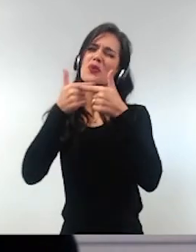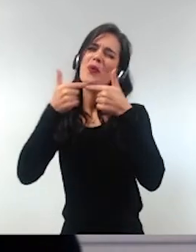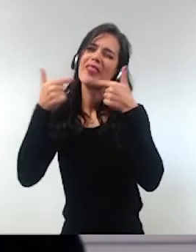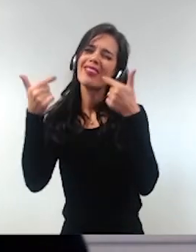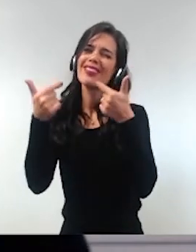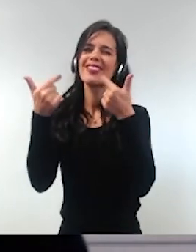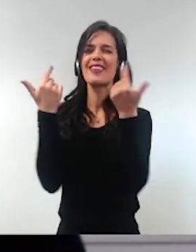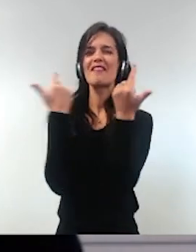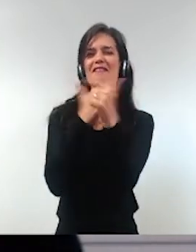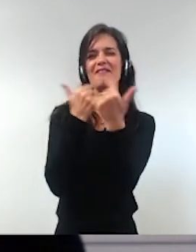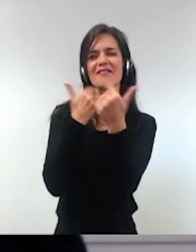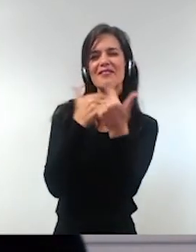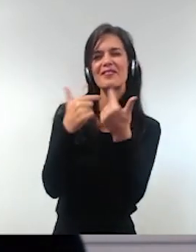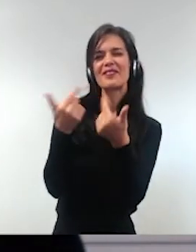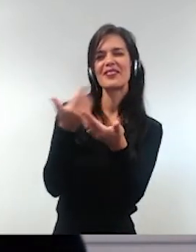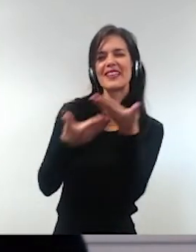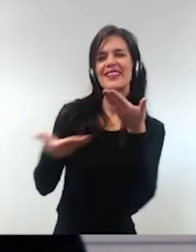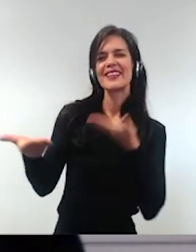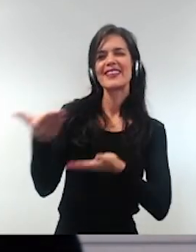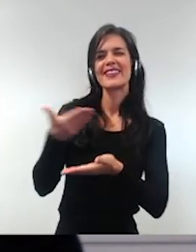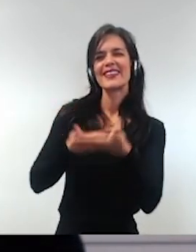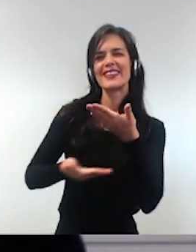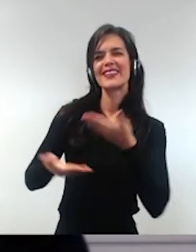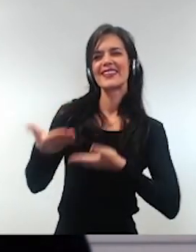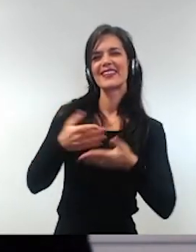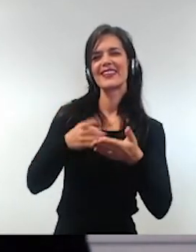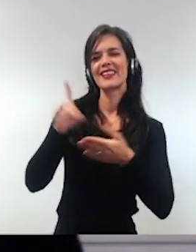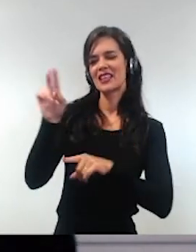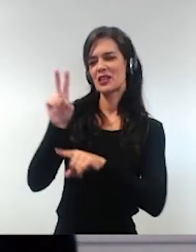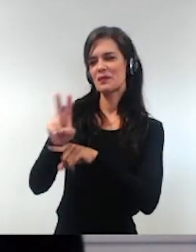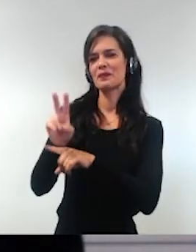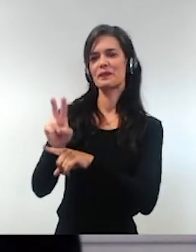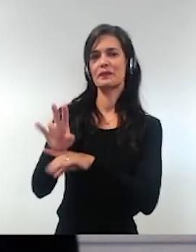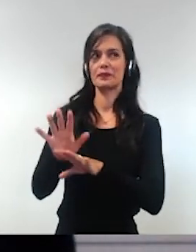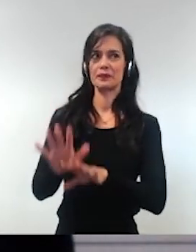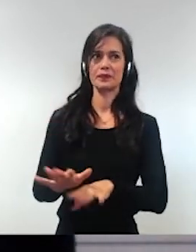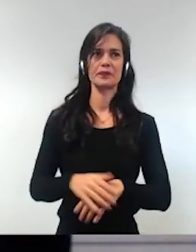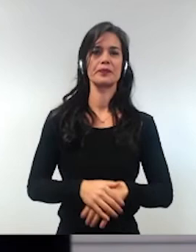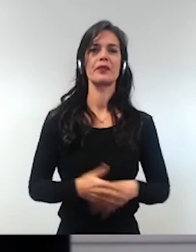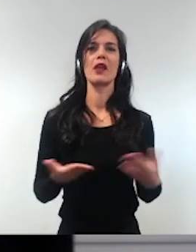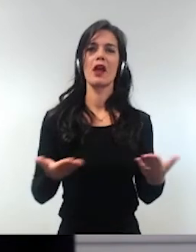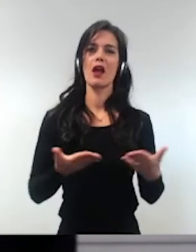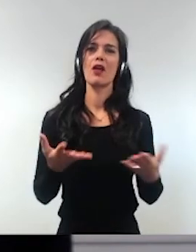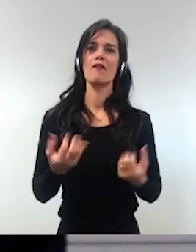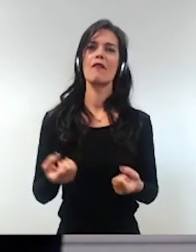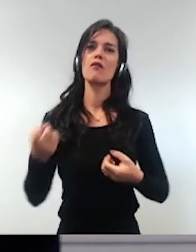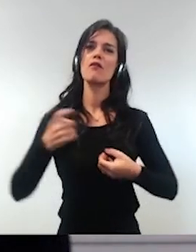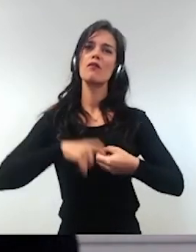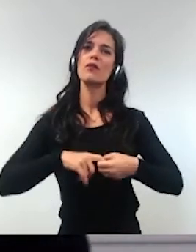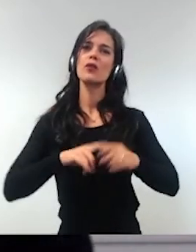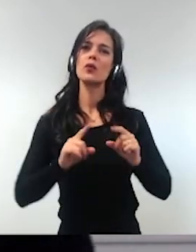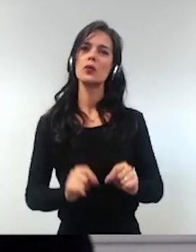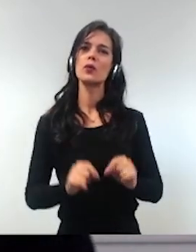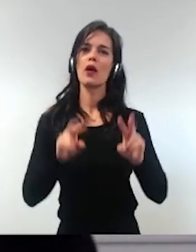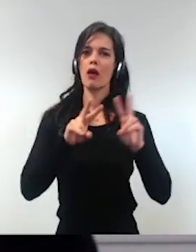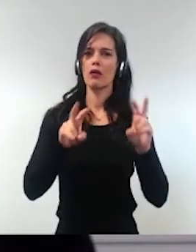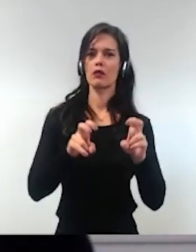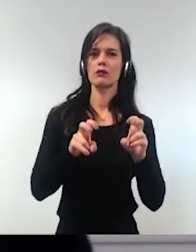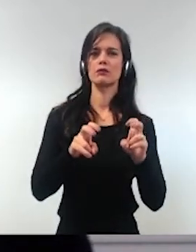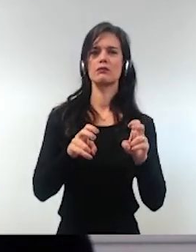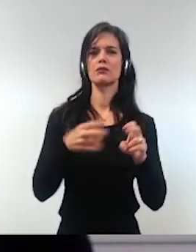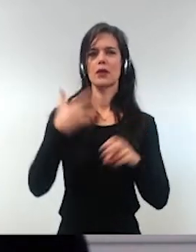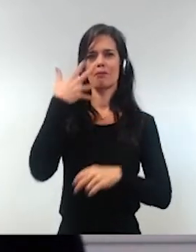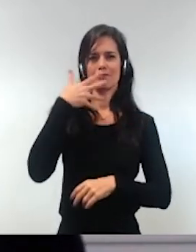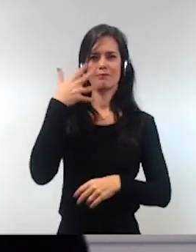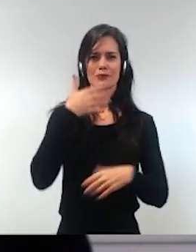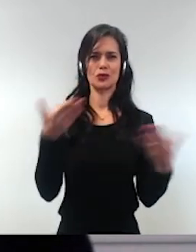muito atencioso com todos. Que Deus o guarde em paz. Mas vamos voltar aqui ao tema da nossa